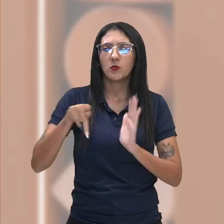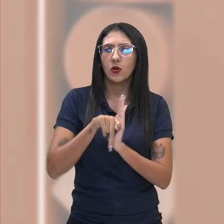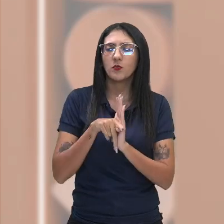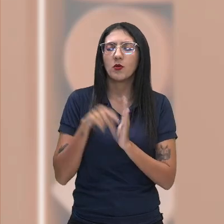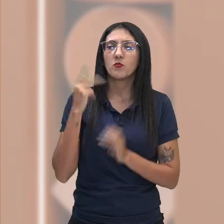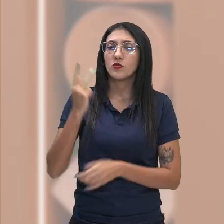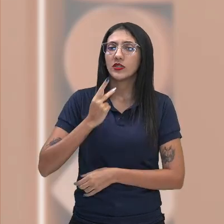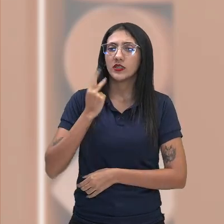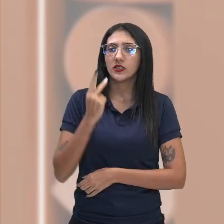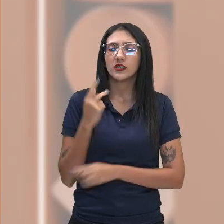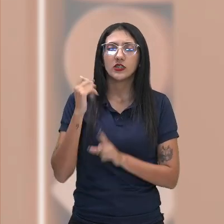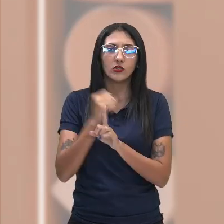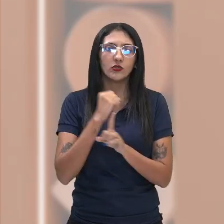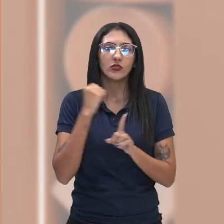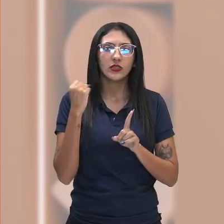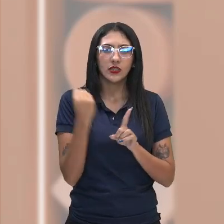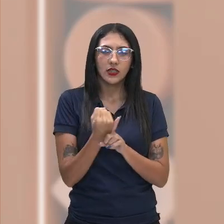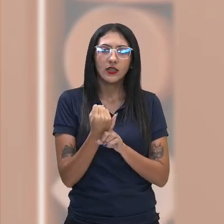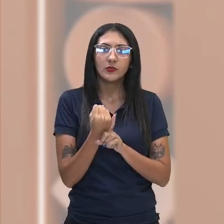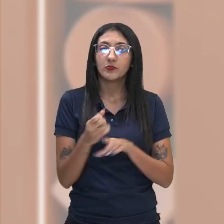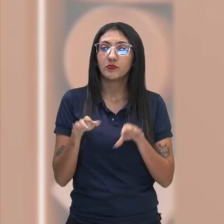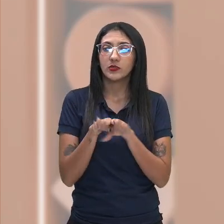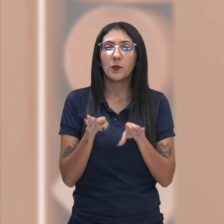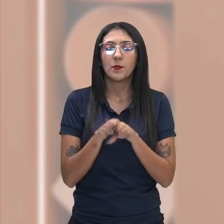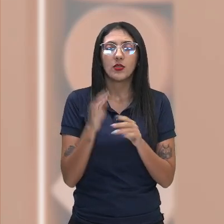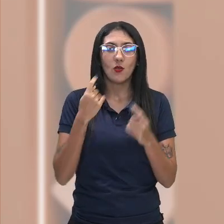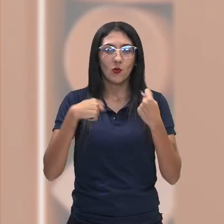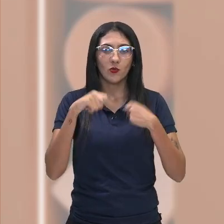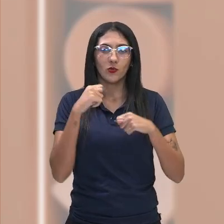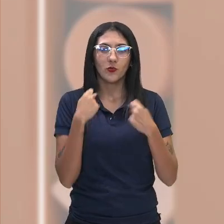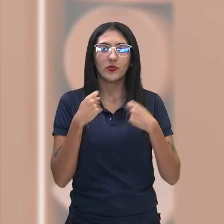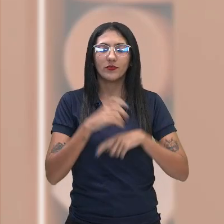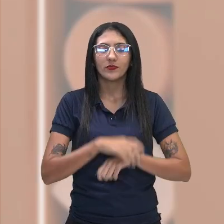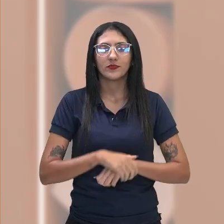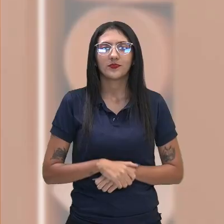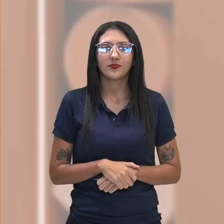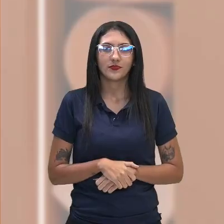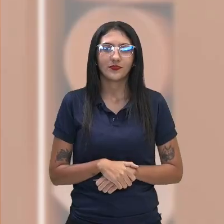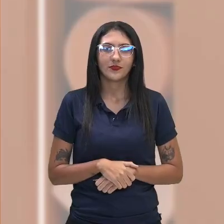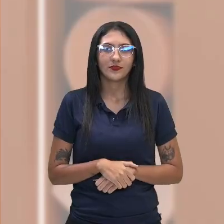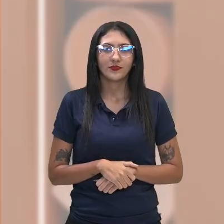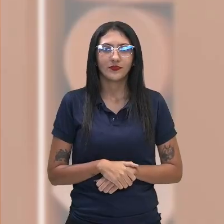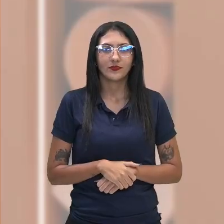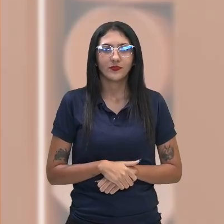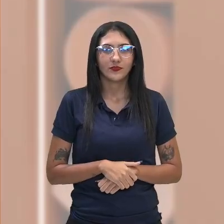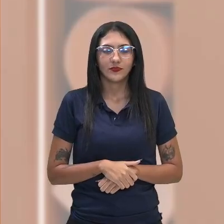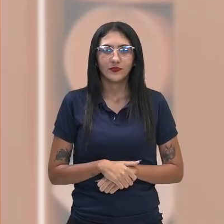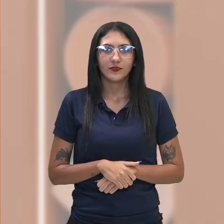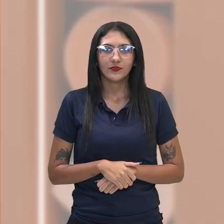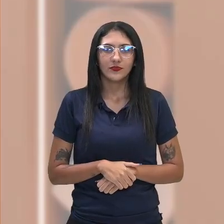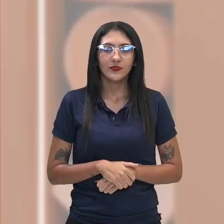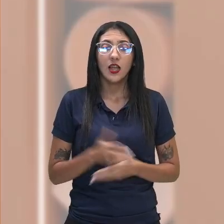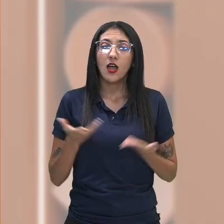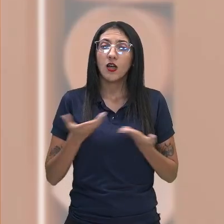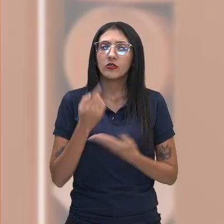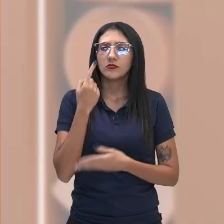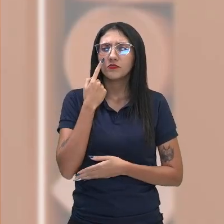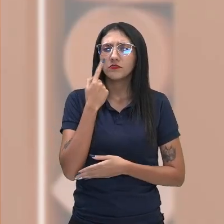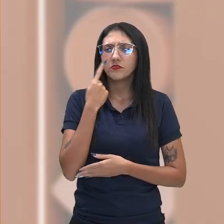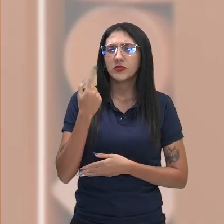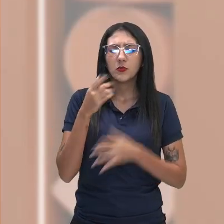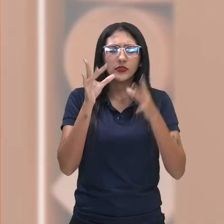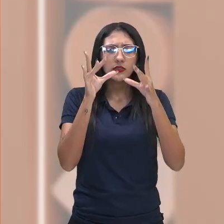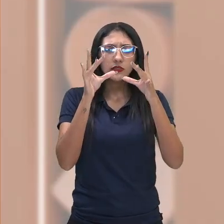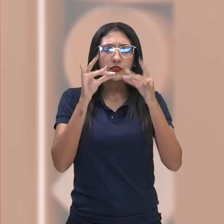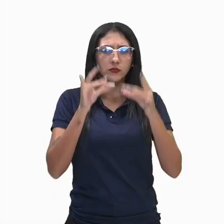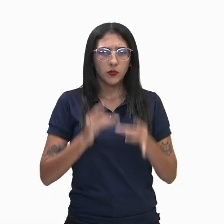né, sociedade e economia, tá bom? Vamos agora a uma descrição um pouco mais esmiuçada